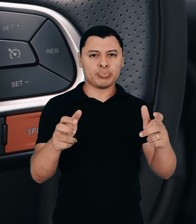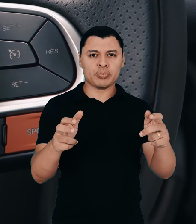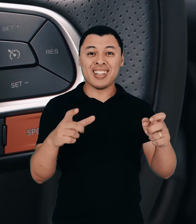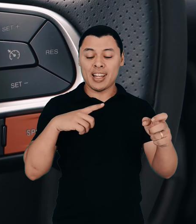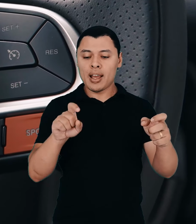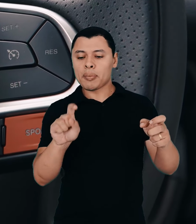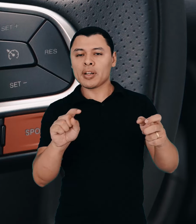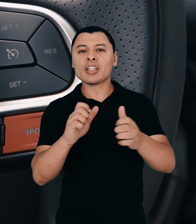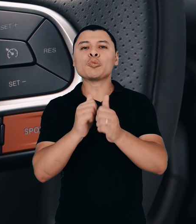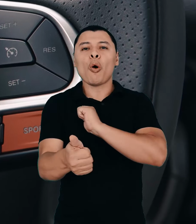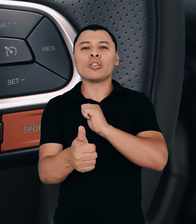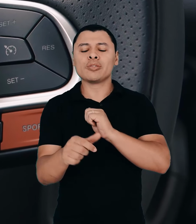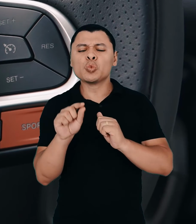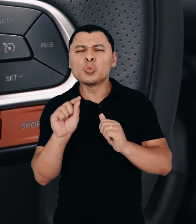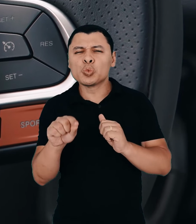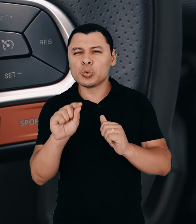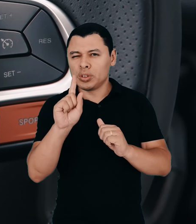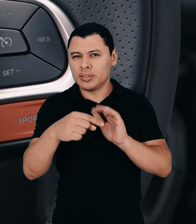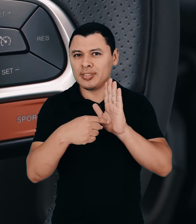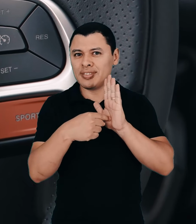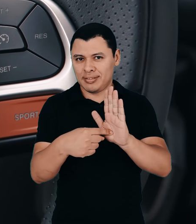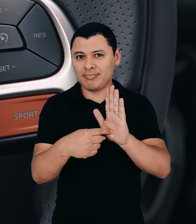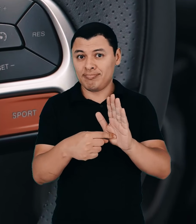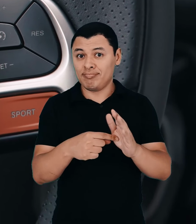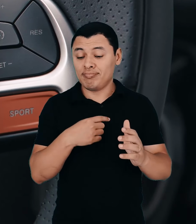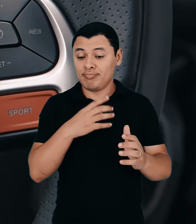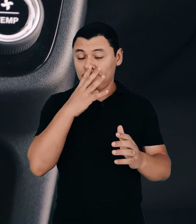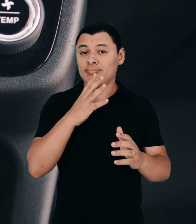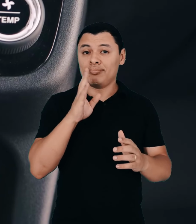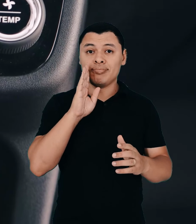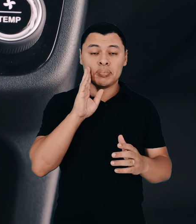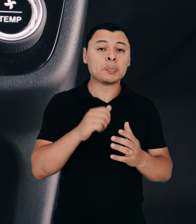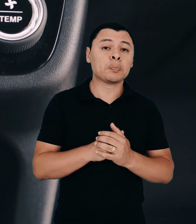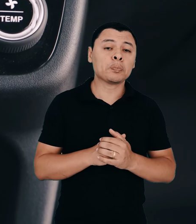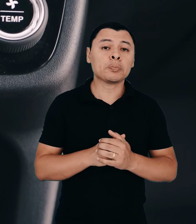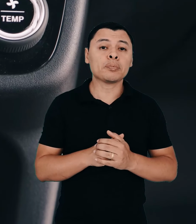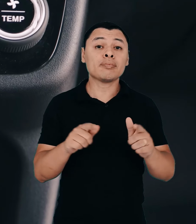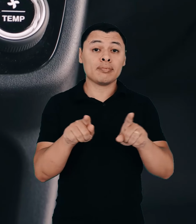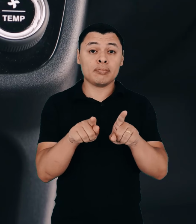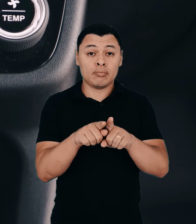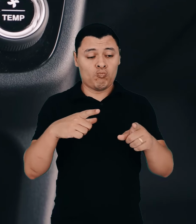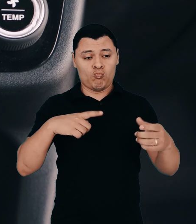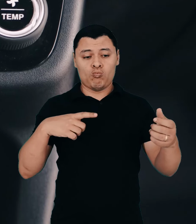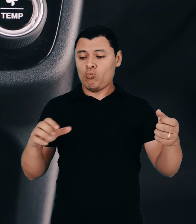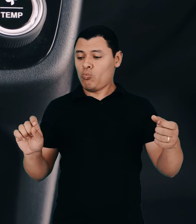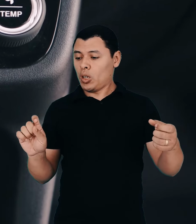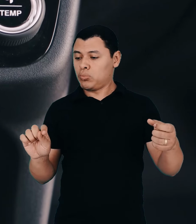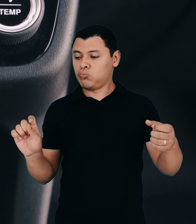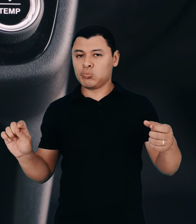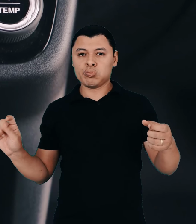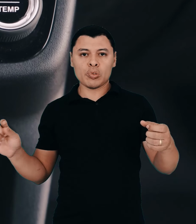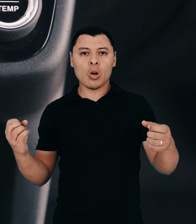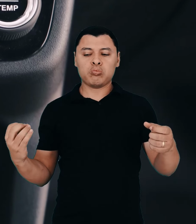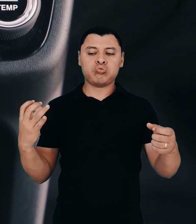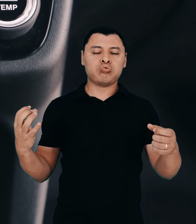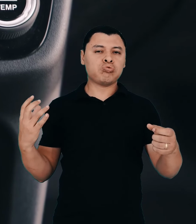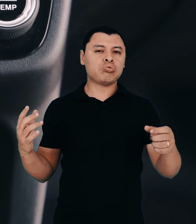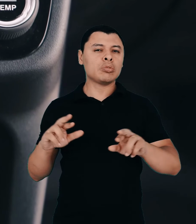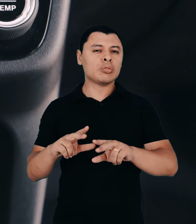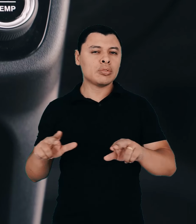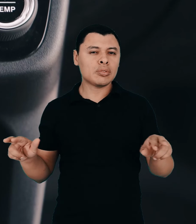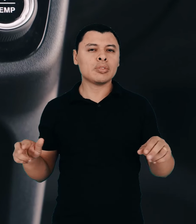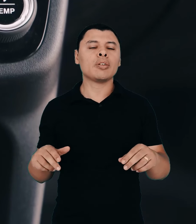que a gente vai explorar daqui a pouquinho no volante. Achei isso bem interessante. Note aqui os controles de ventilação, né, e dentre outros controles, inclusive